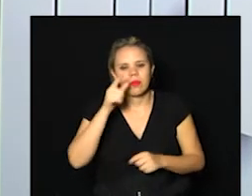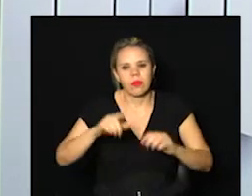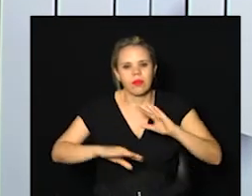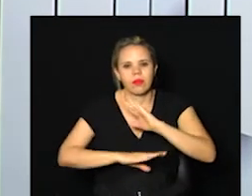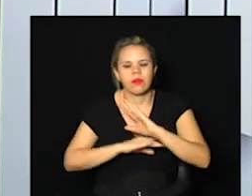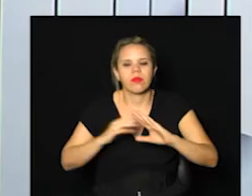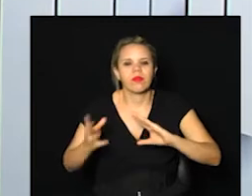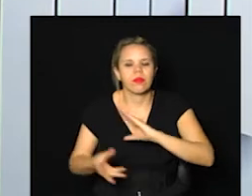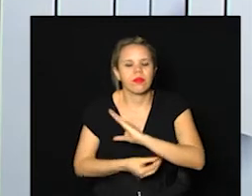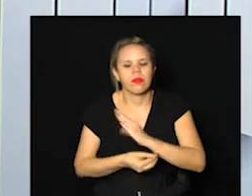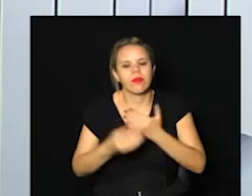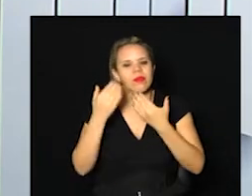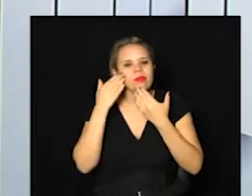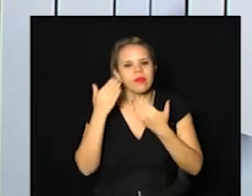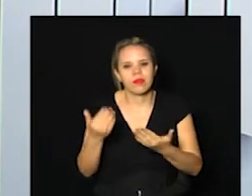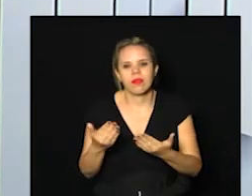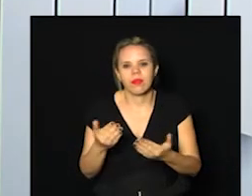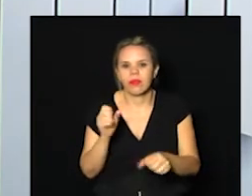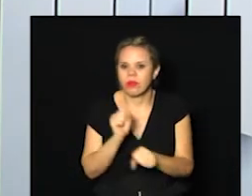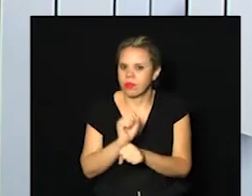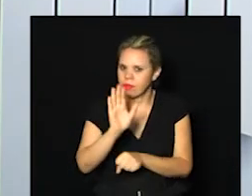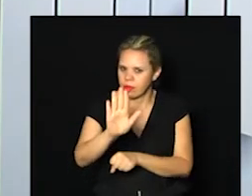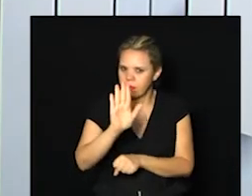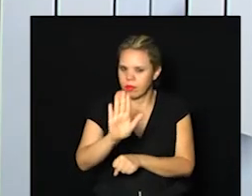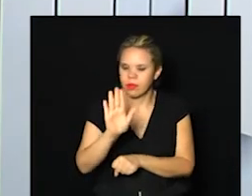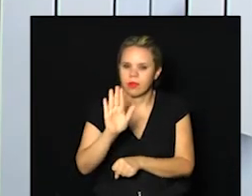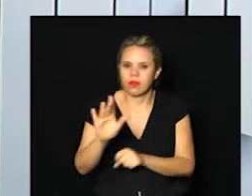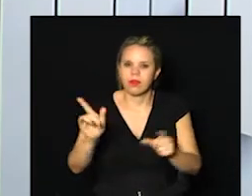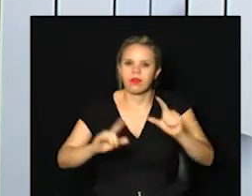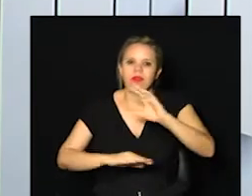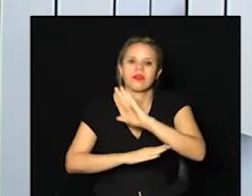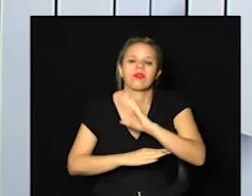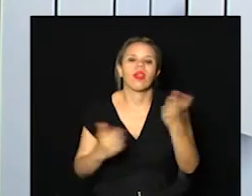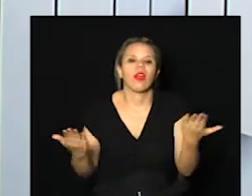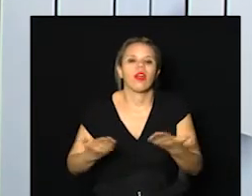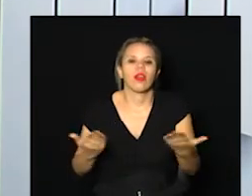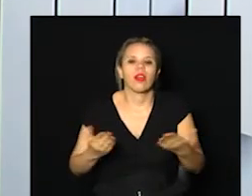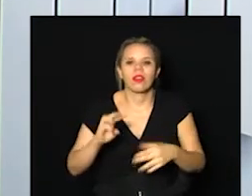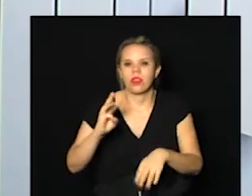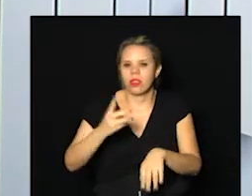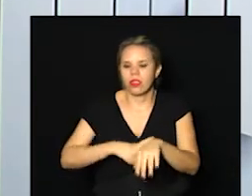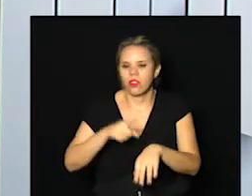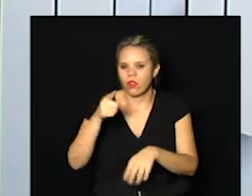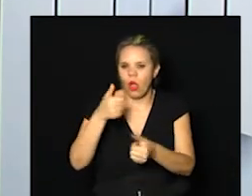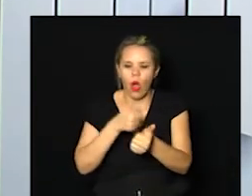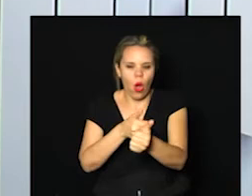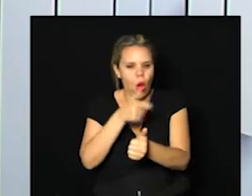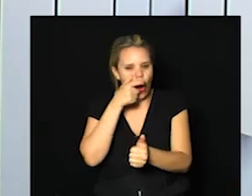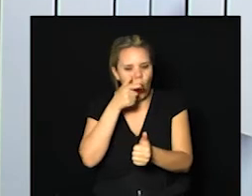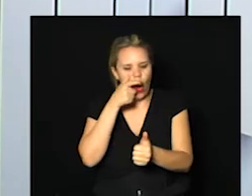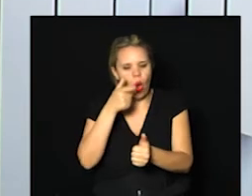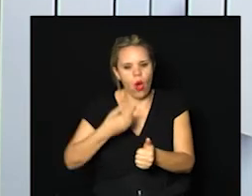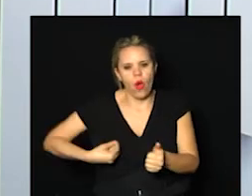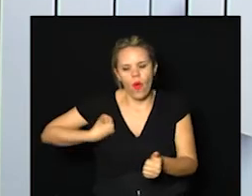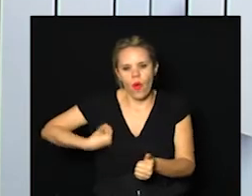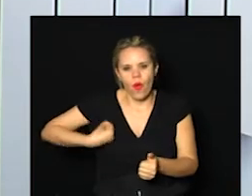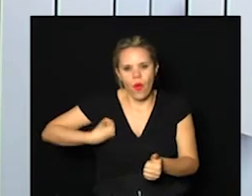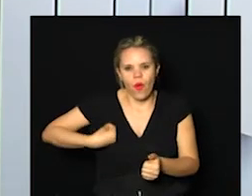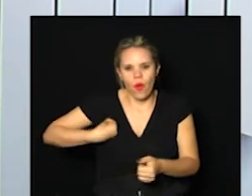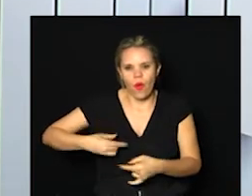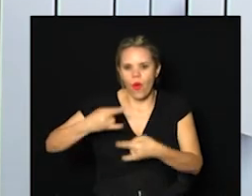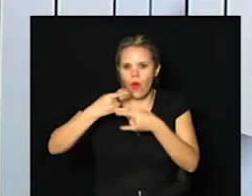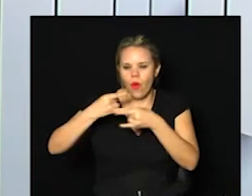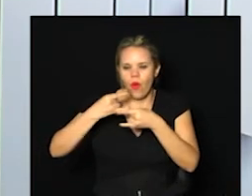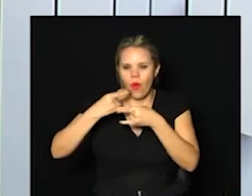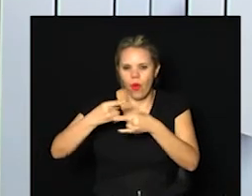Total, muito obrigado. Não sai, continue aqui na TV, porque agora às 3 horas você vai acompanhar ao vivo a